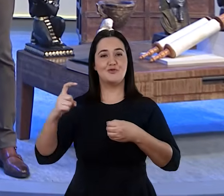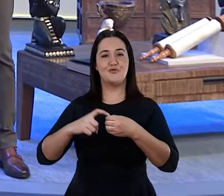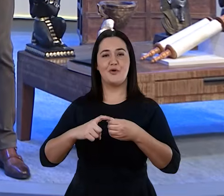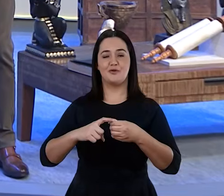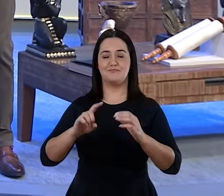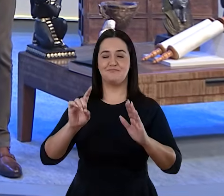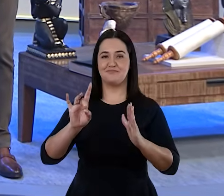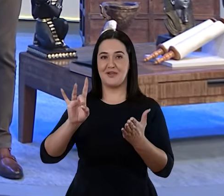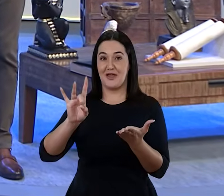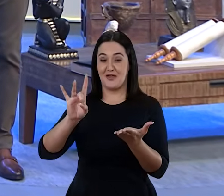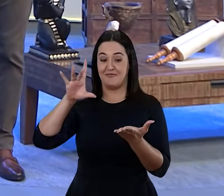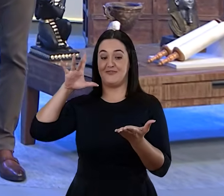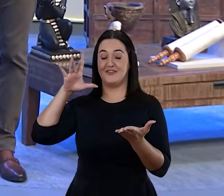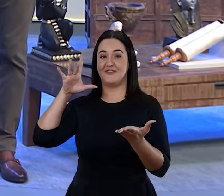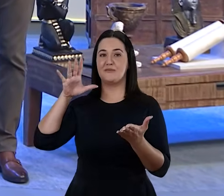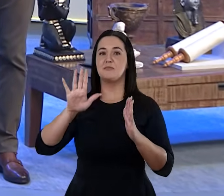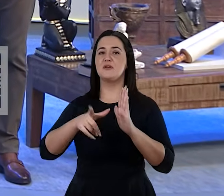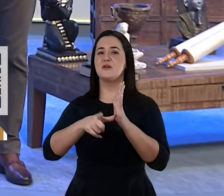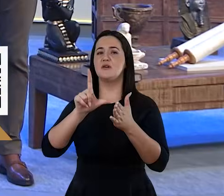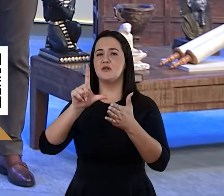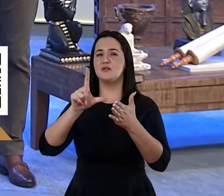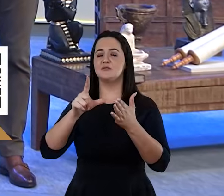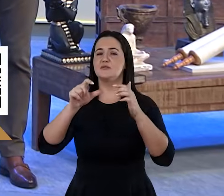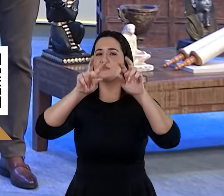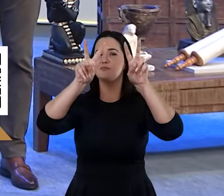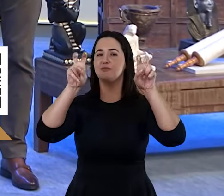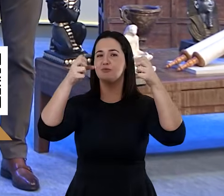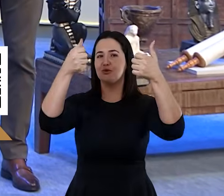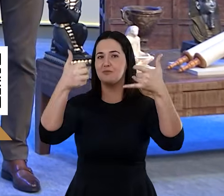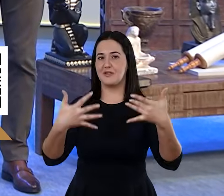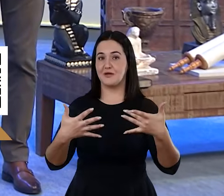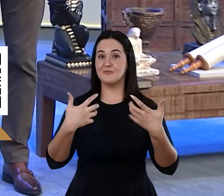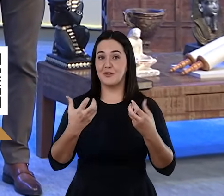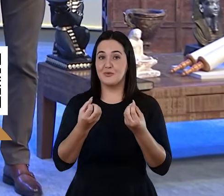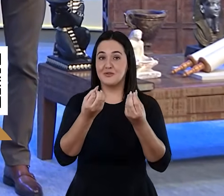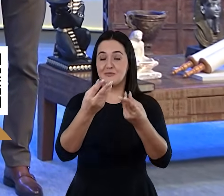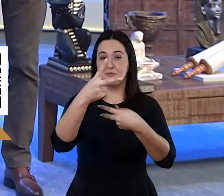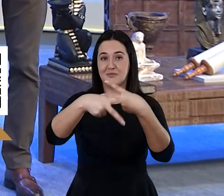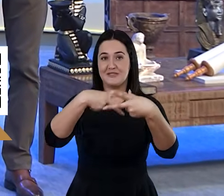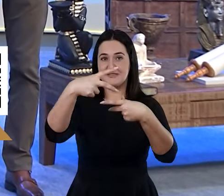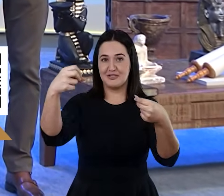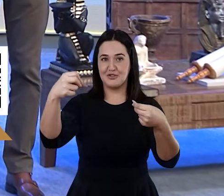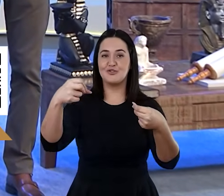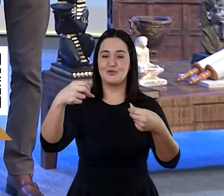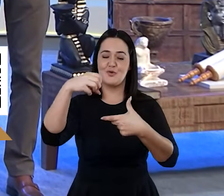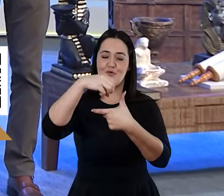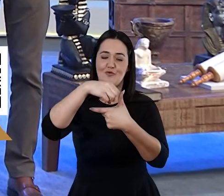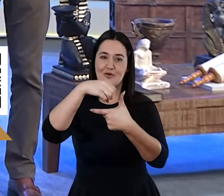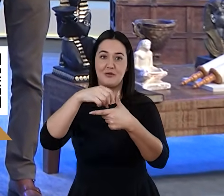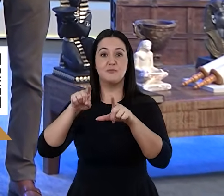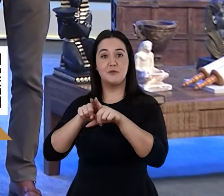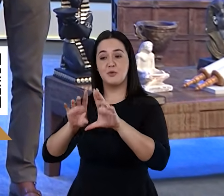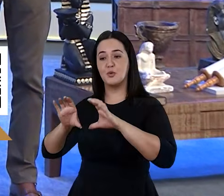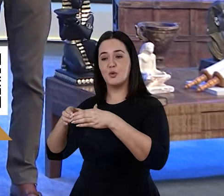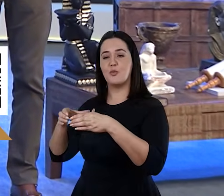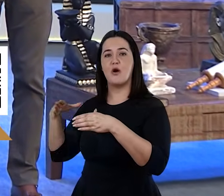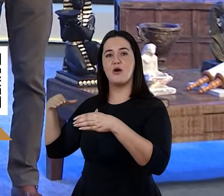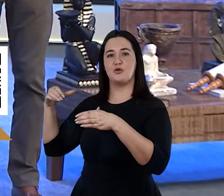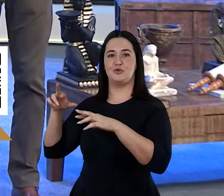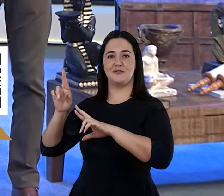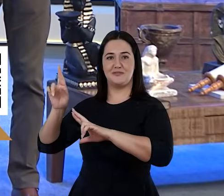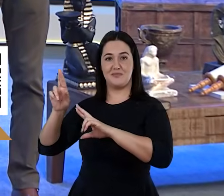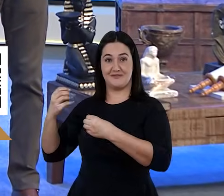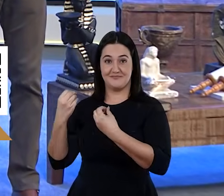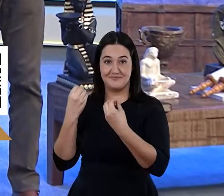Estamos de volta com o programa Evidências, mas antes do assunto de hoje, eu quero oferecer um presente para você. Um presente da Novo Tempo e dos Anjos